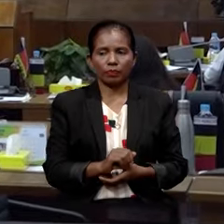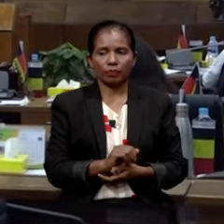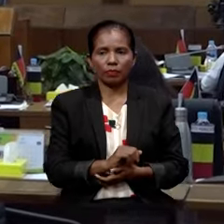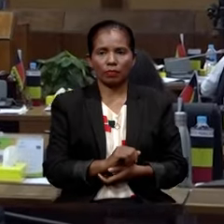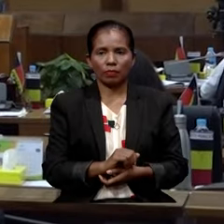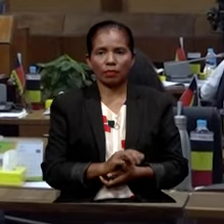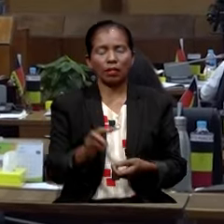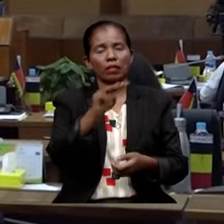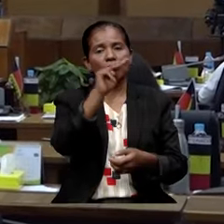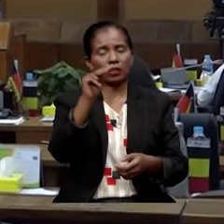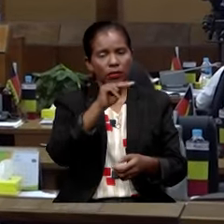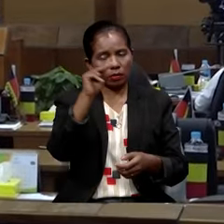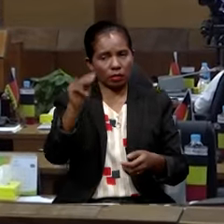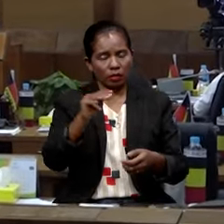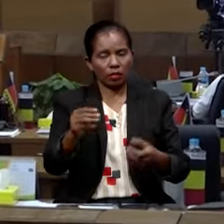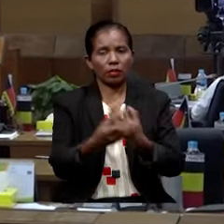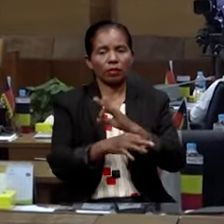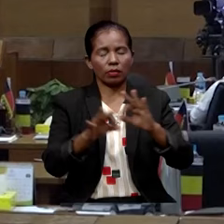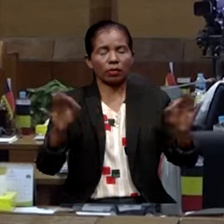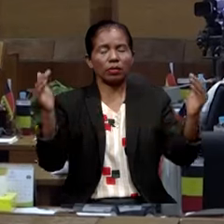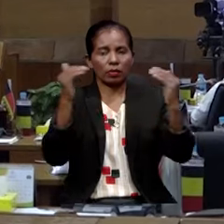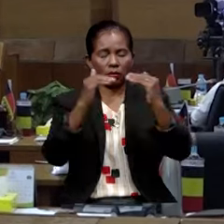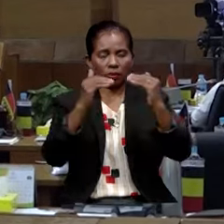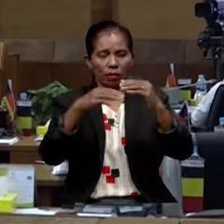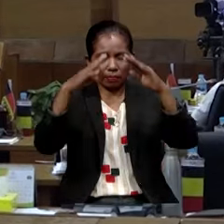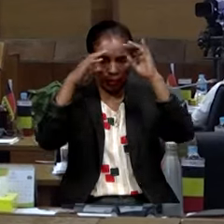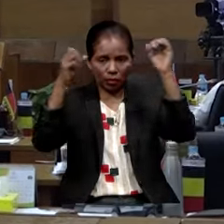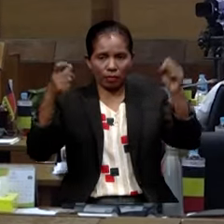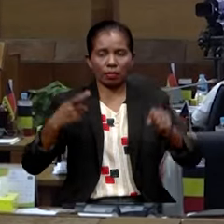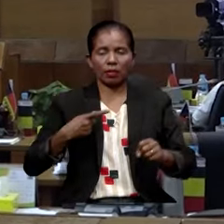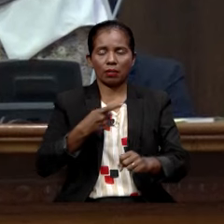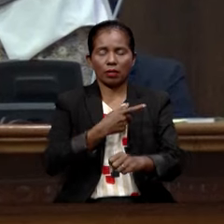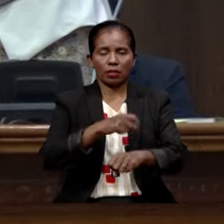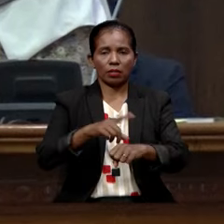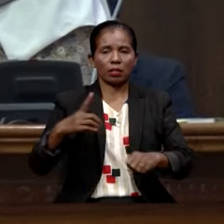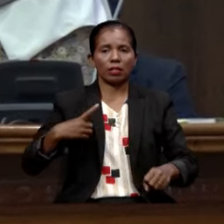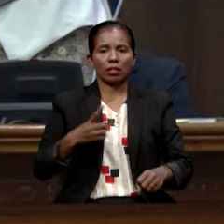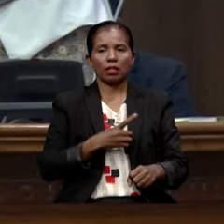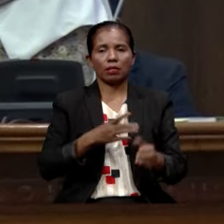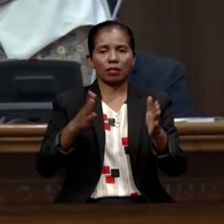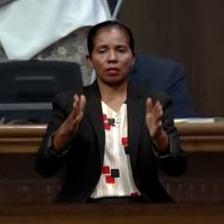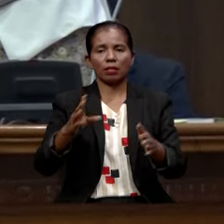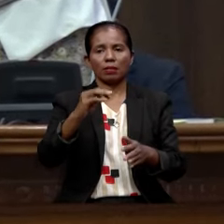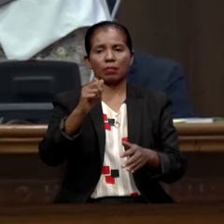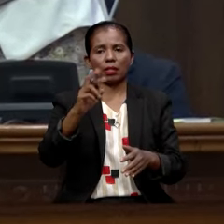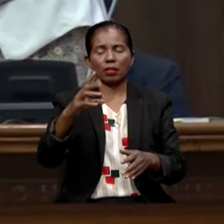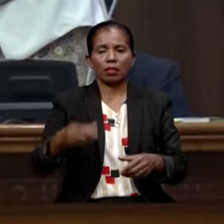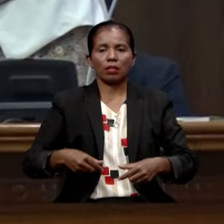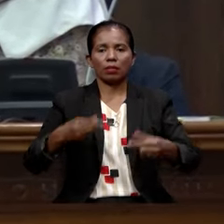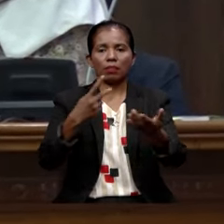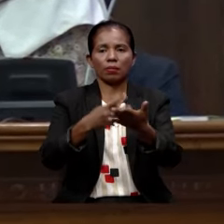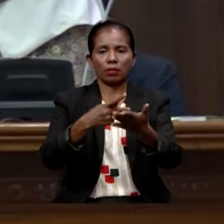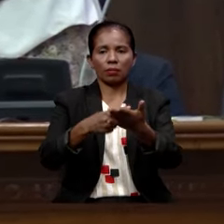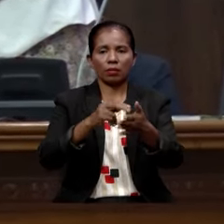E a segunda, né? Antes, a torremata reunião plenária, Presidente do Parlamento Nacional, deputada Maria Fernanda Lai, entrega a proposta